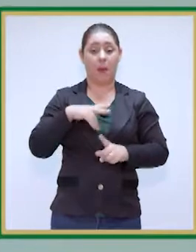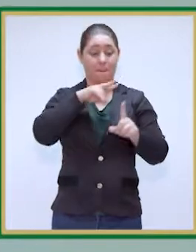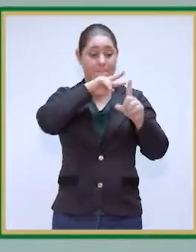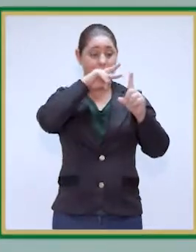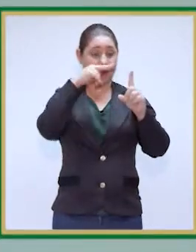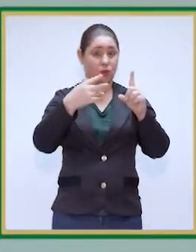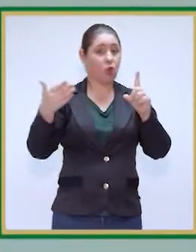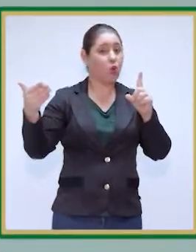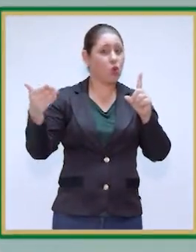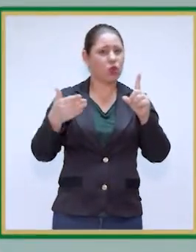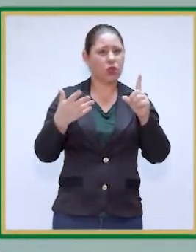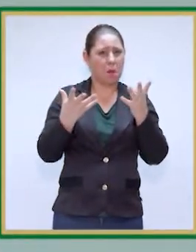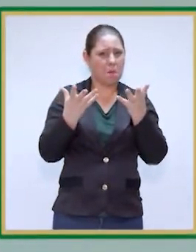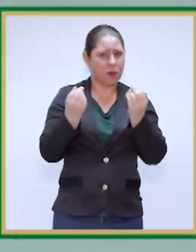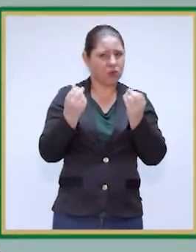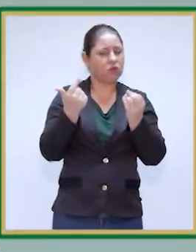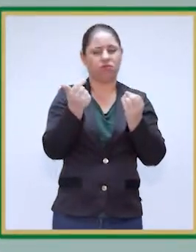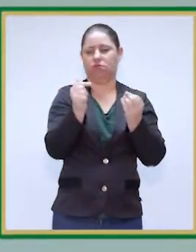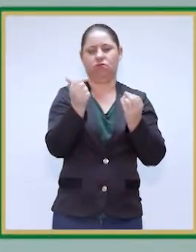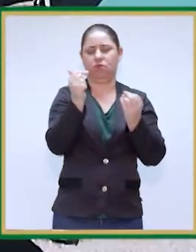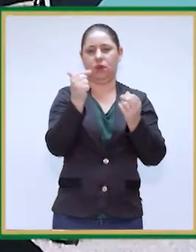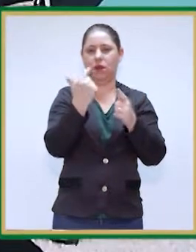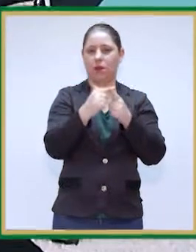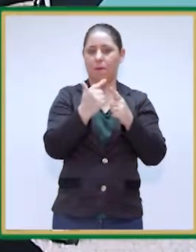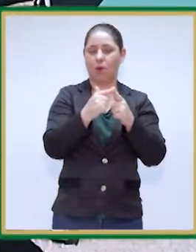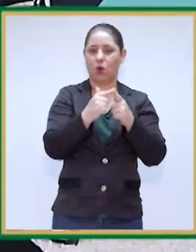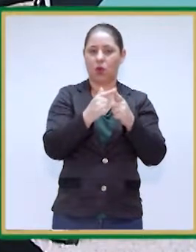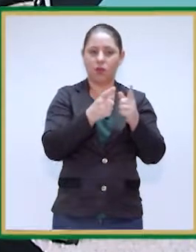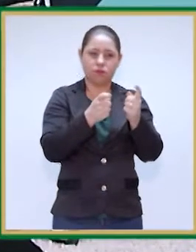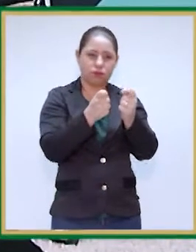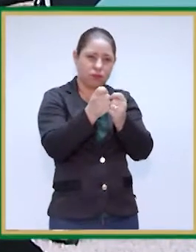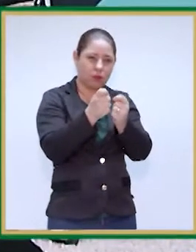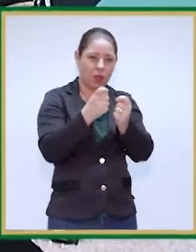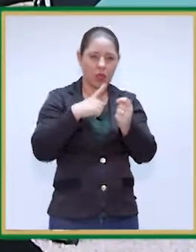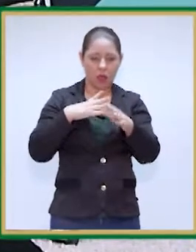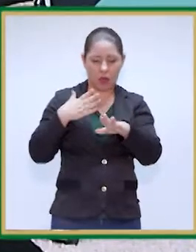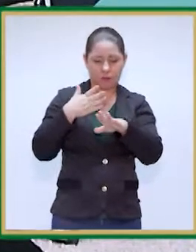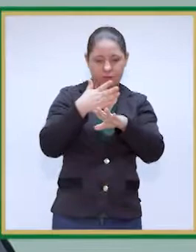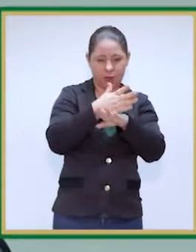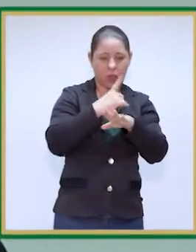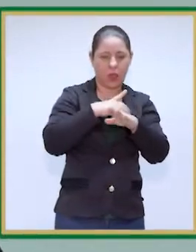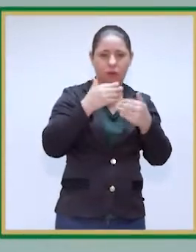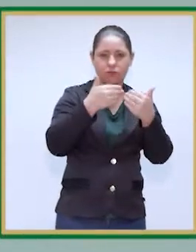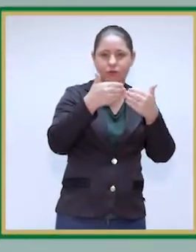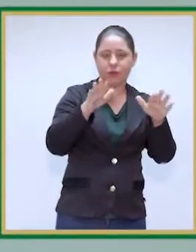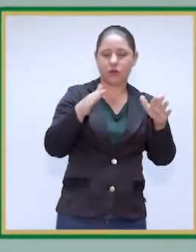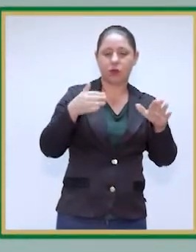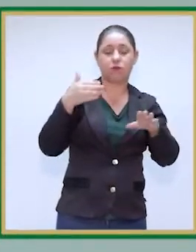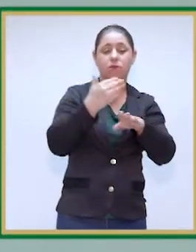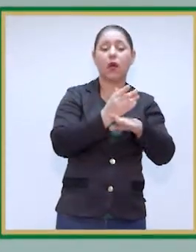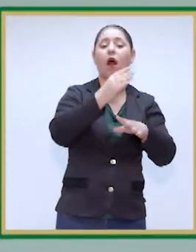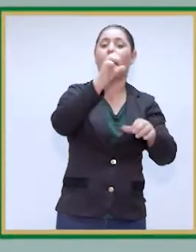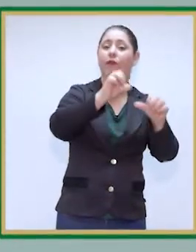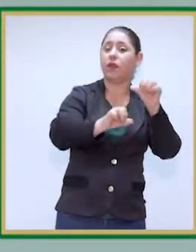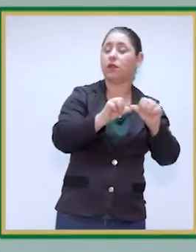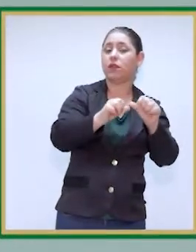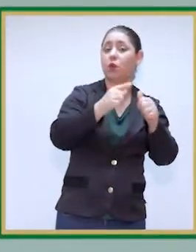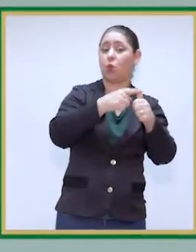minha percepção hoje é que não tem muitos. Porque o controle são vários filtros, né? Então eu tenho a porta de